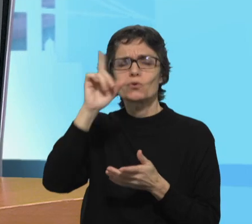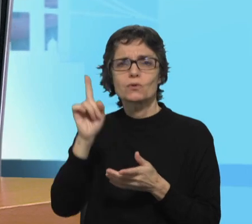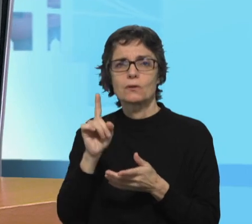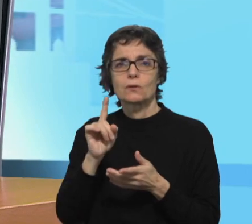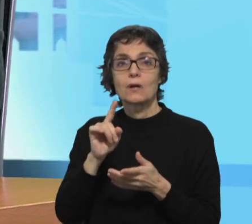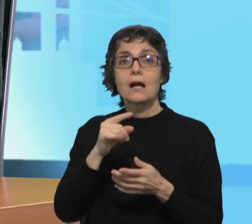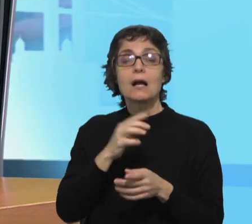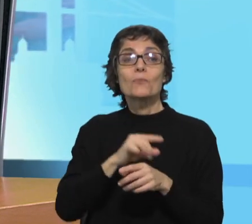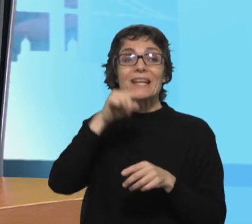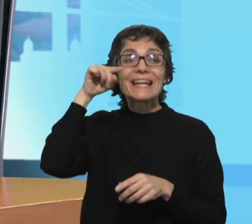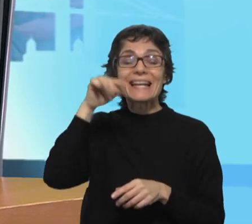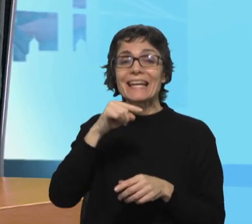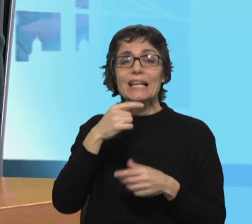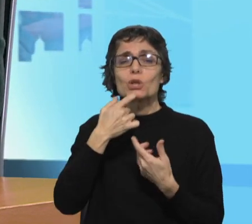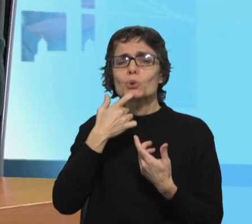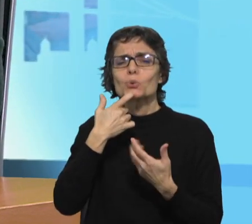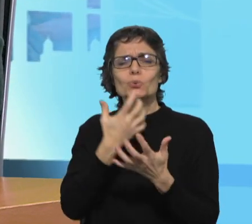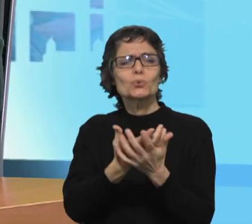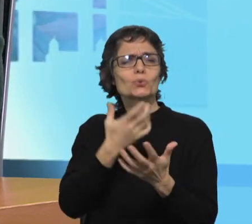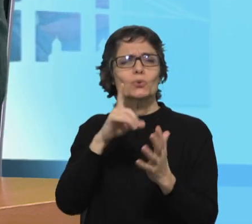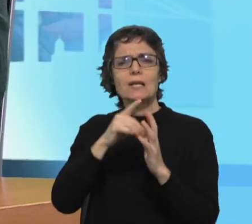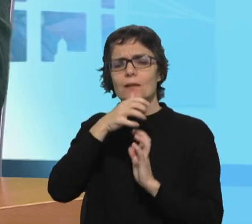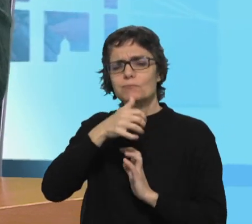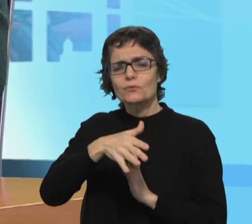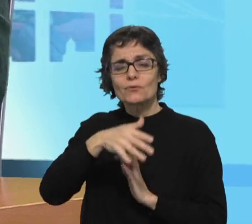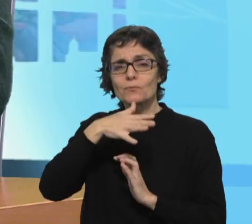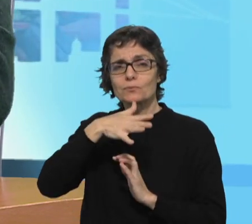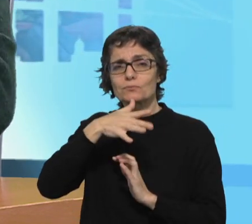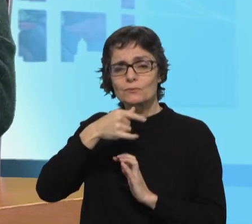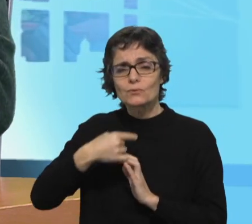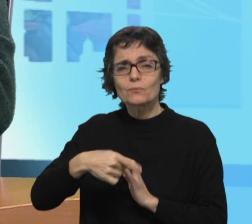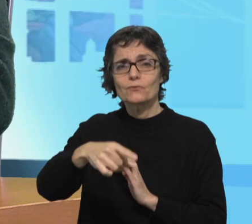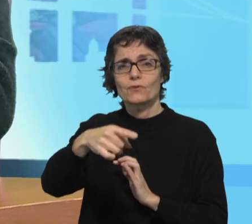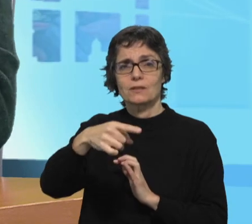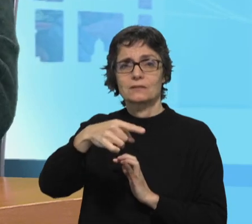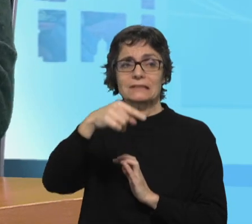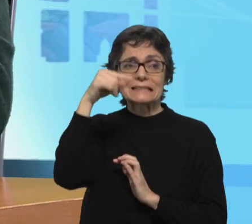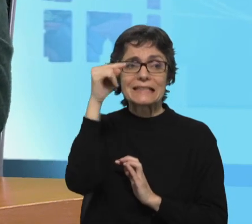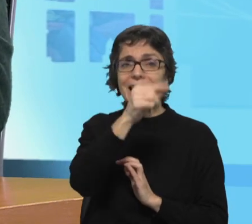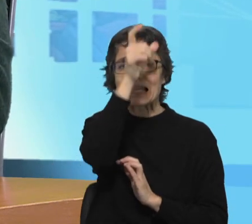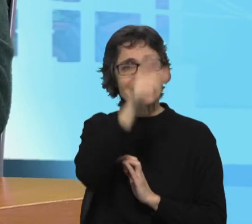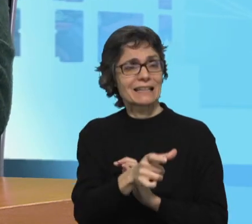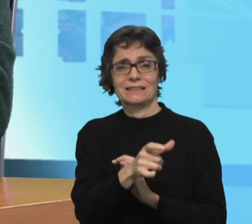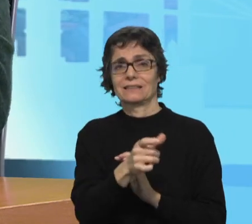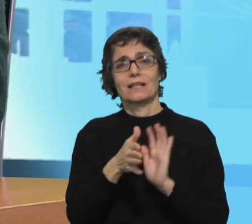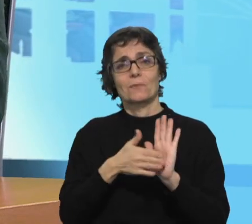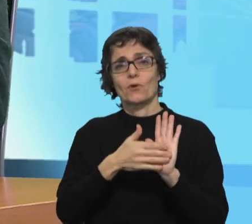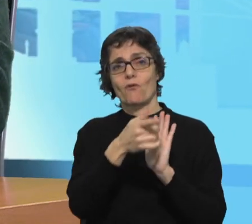o resumo de toda a revelação da lei e dos profetas. A lei representada por Moisés, que também apareceu lá, não é?